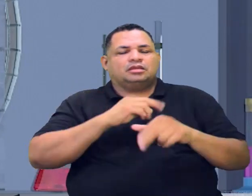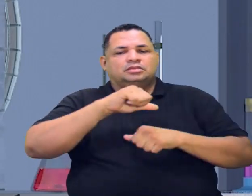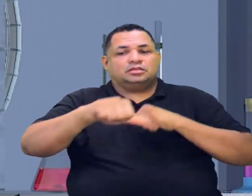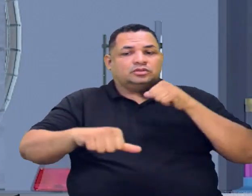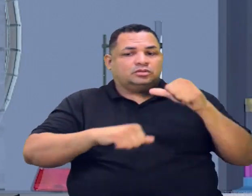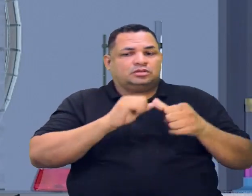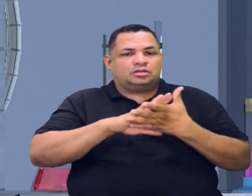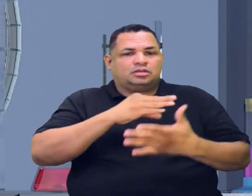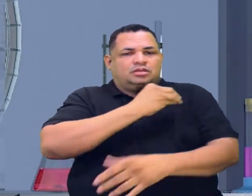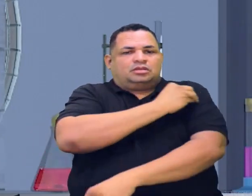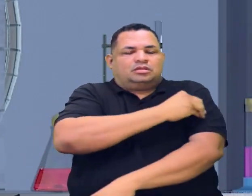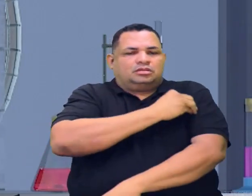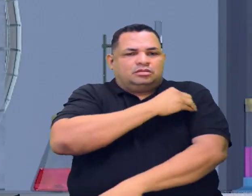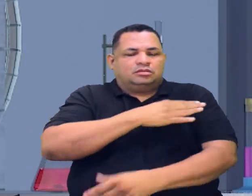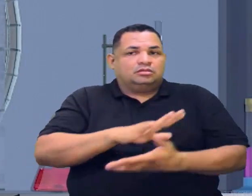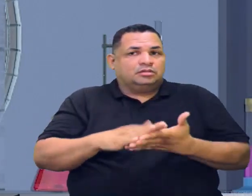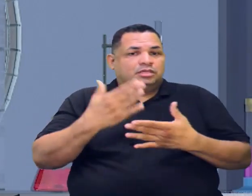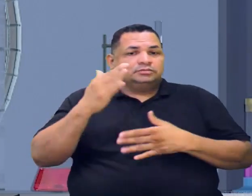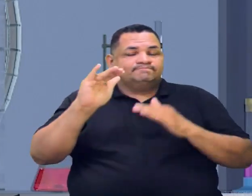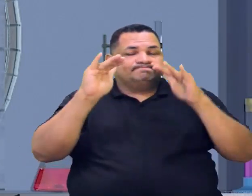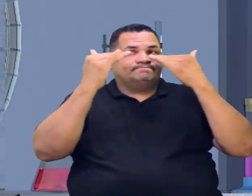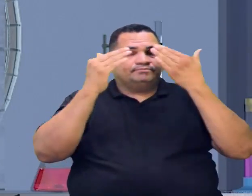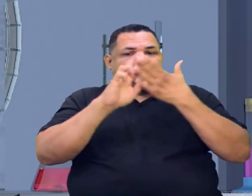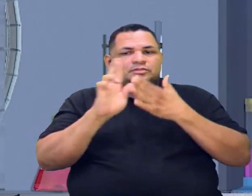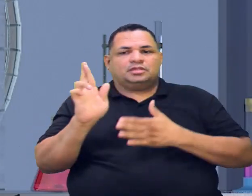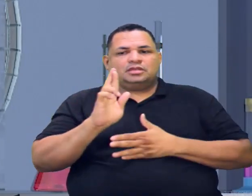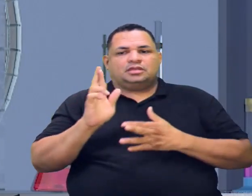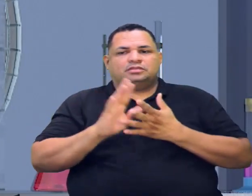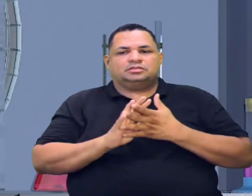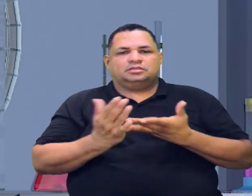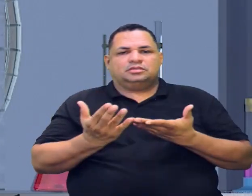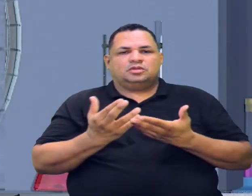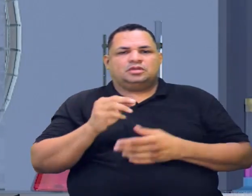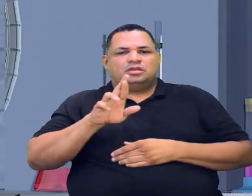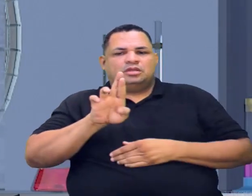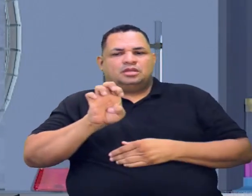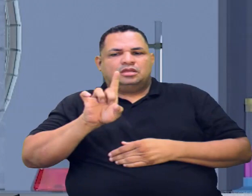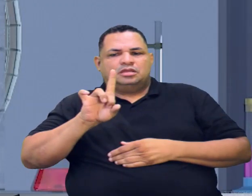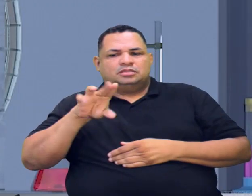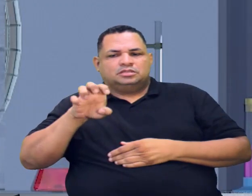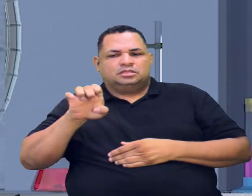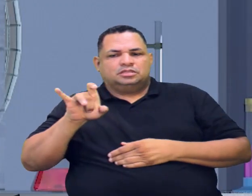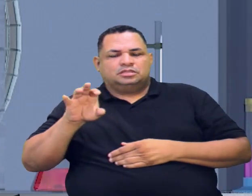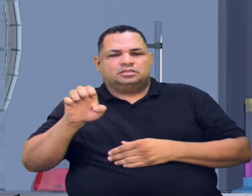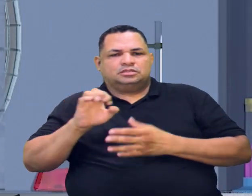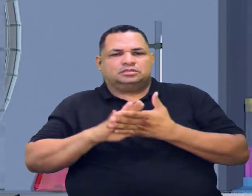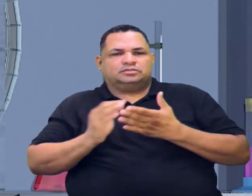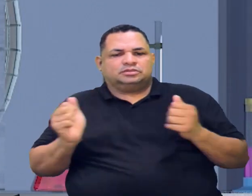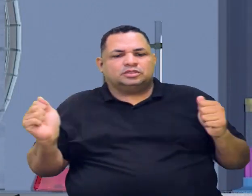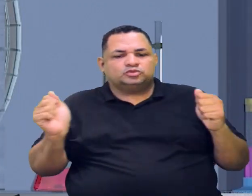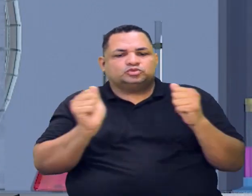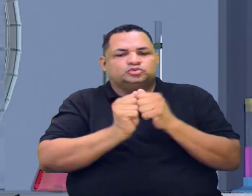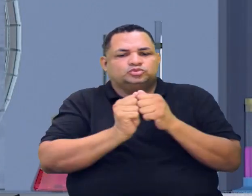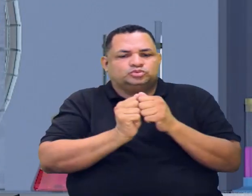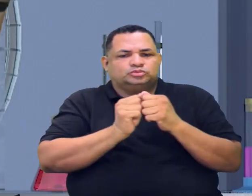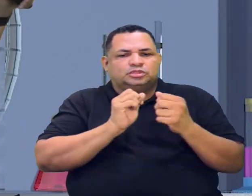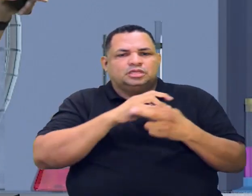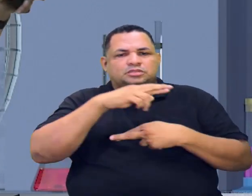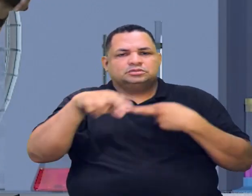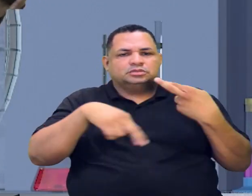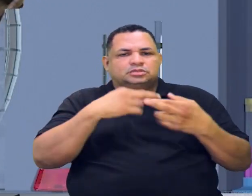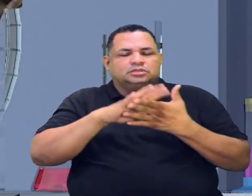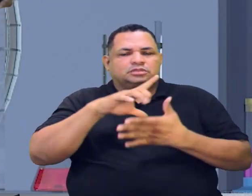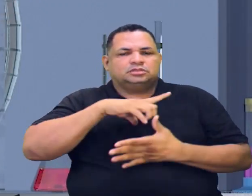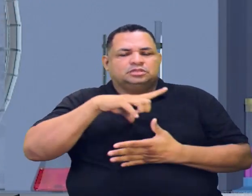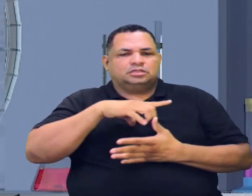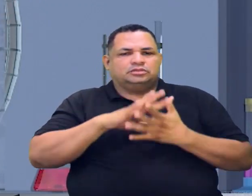álcool? Fique ligado nisso. Quem são os reagentes que vão participar dessa reação para obter o